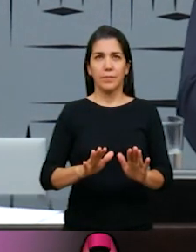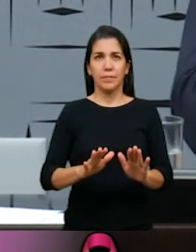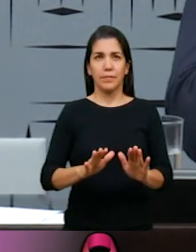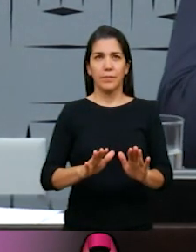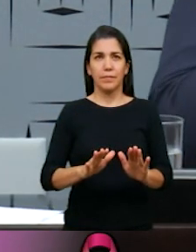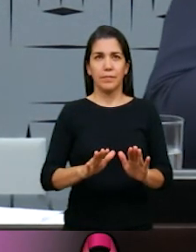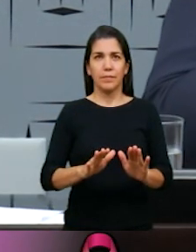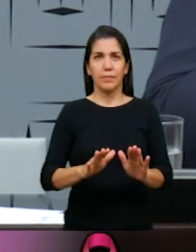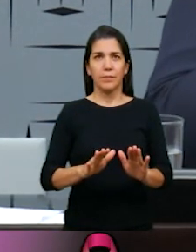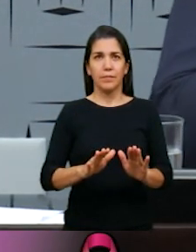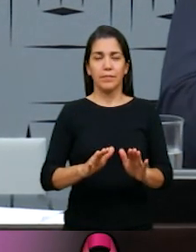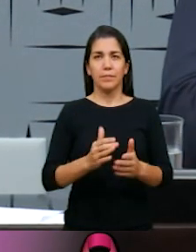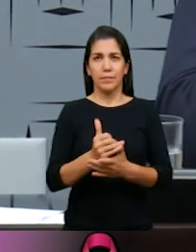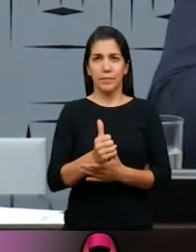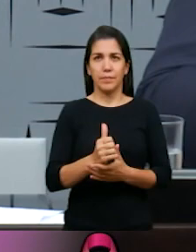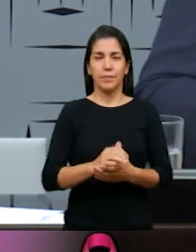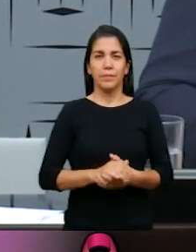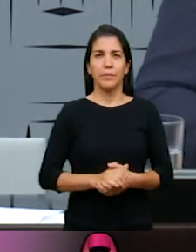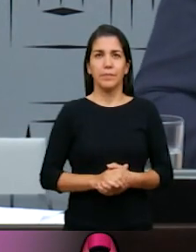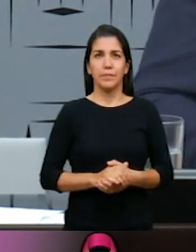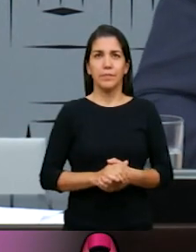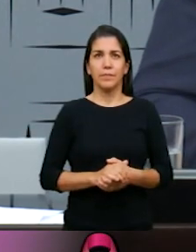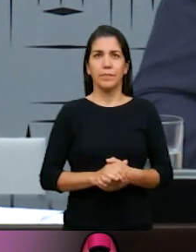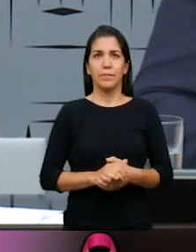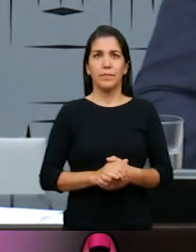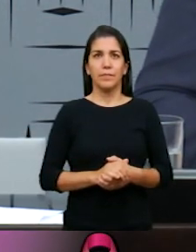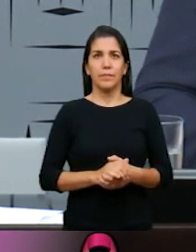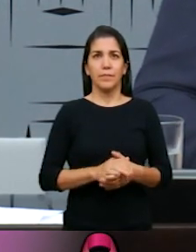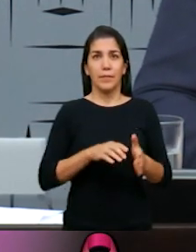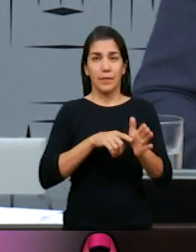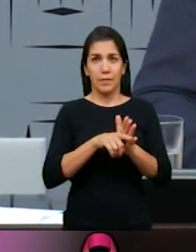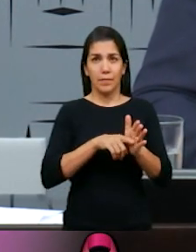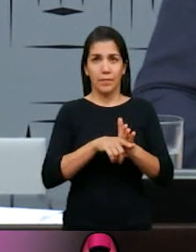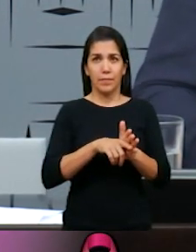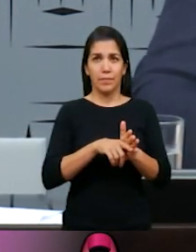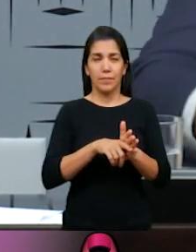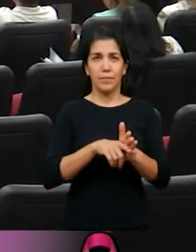estão. Aprovado. Verificação.